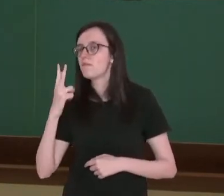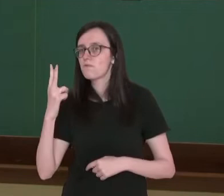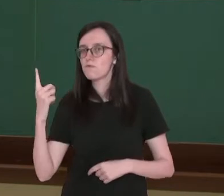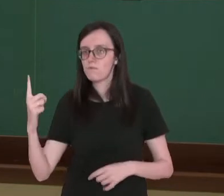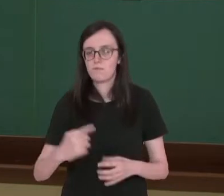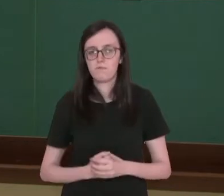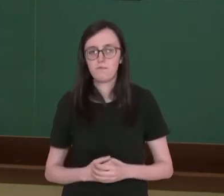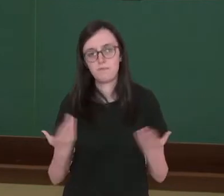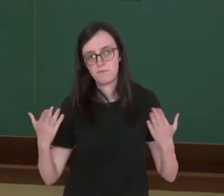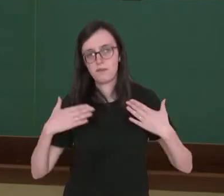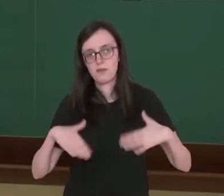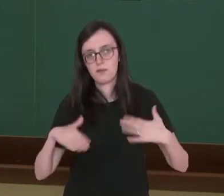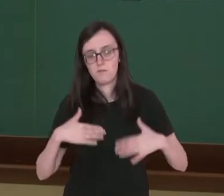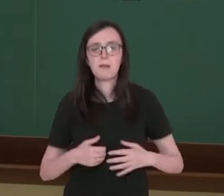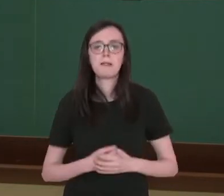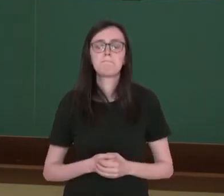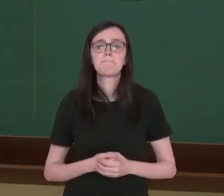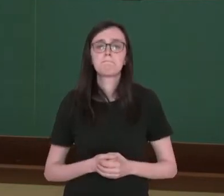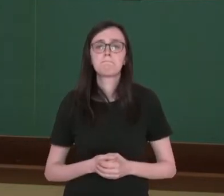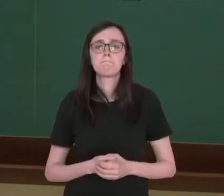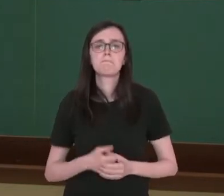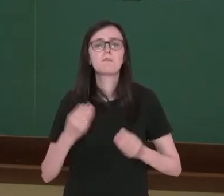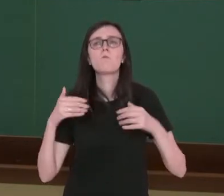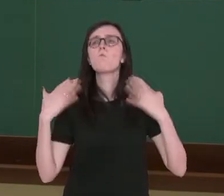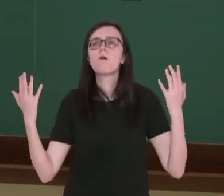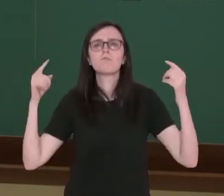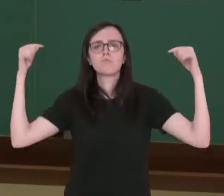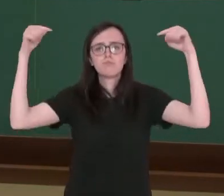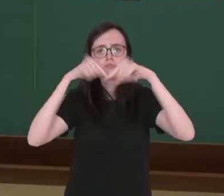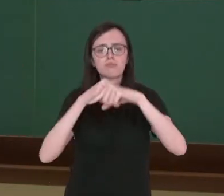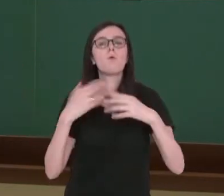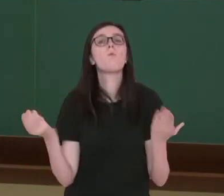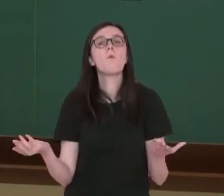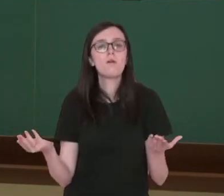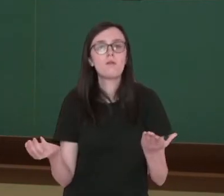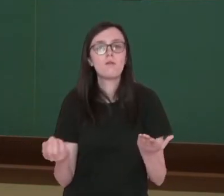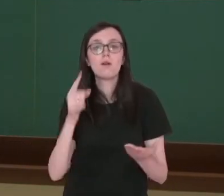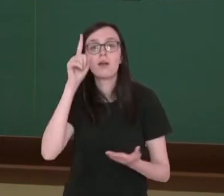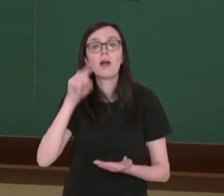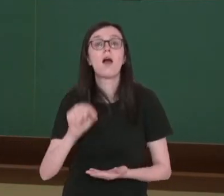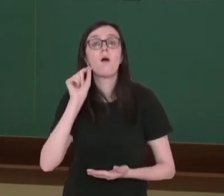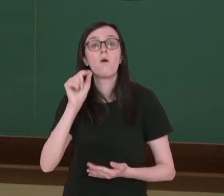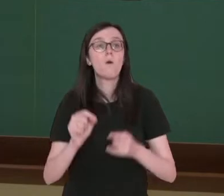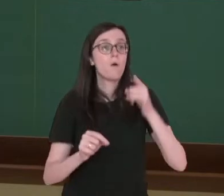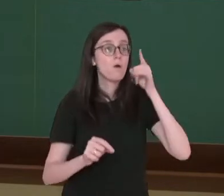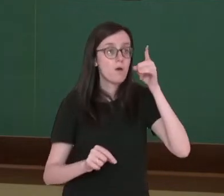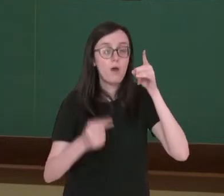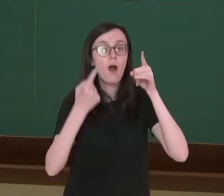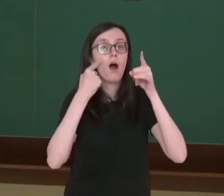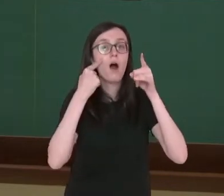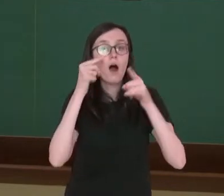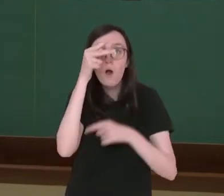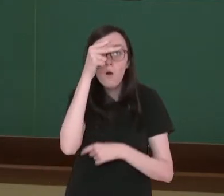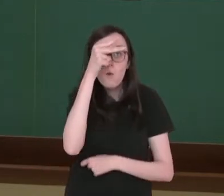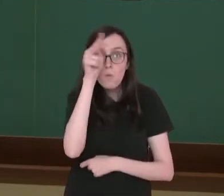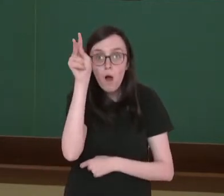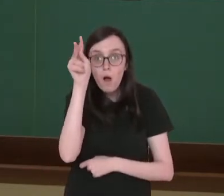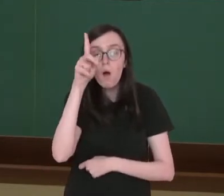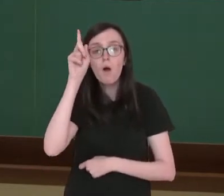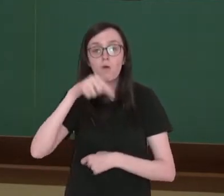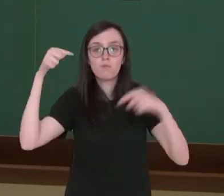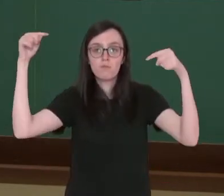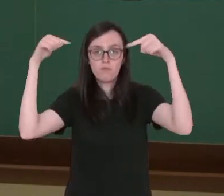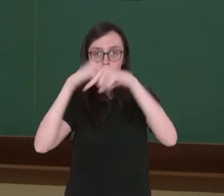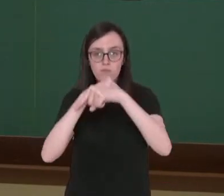21. Tranquilo? Quando que eu multiplico cruzado? Quando eu tiver um igual no meio, ou seja, vai se transformar